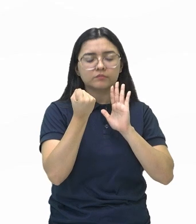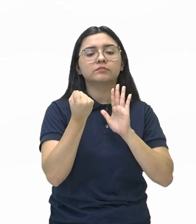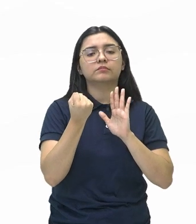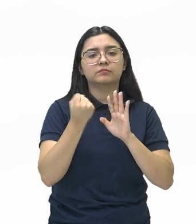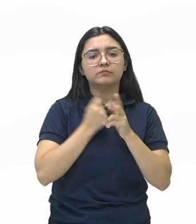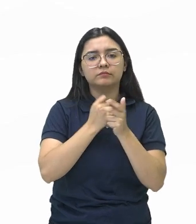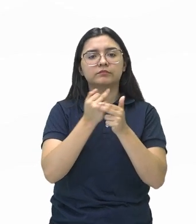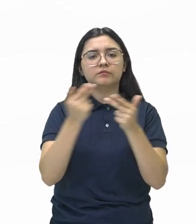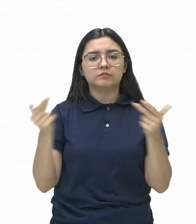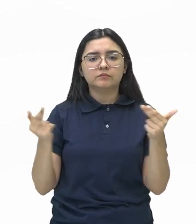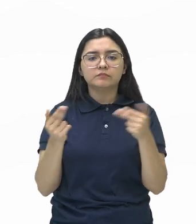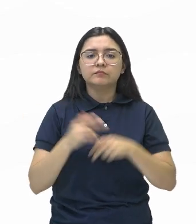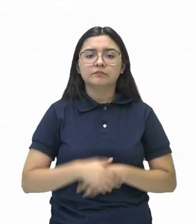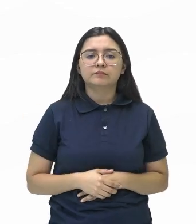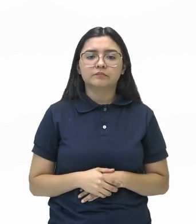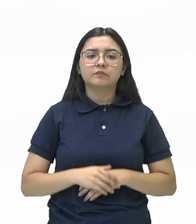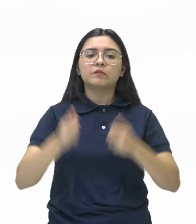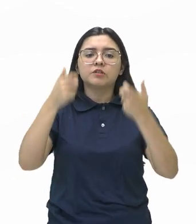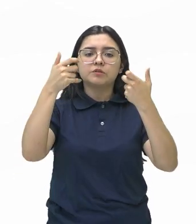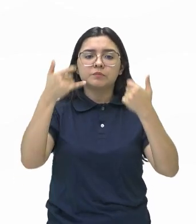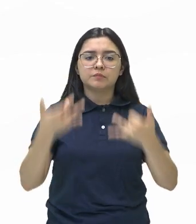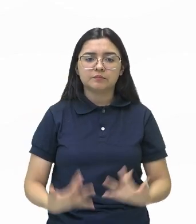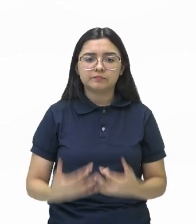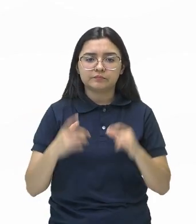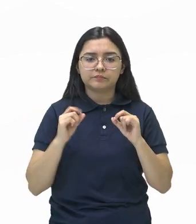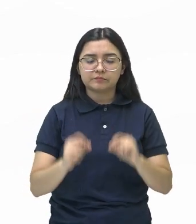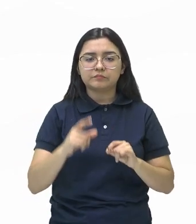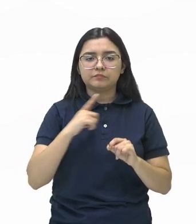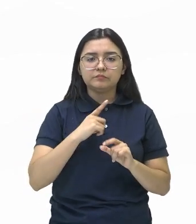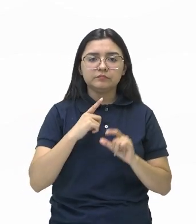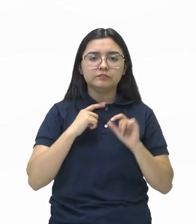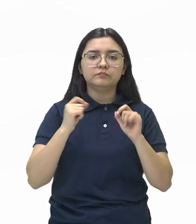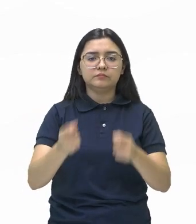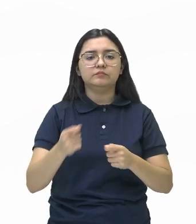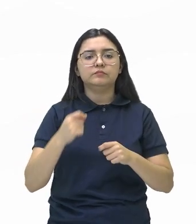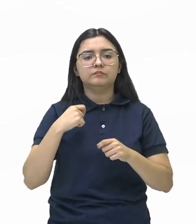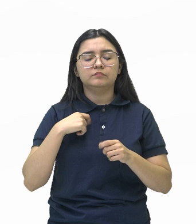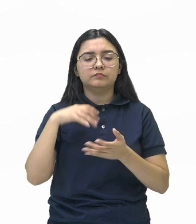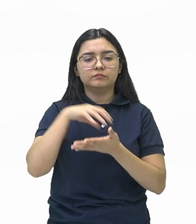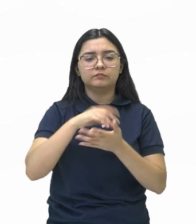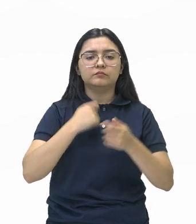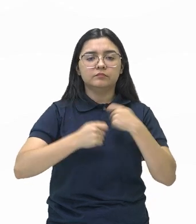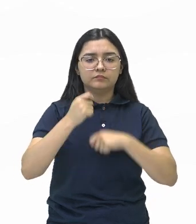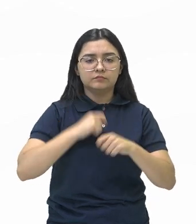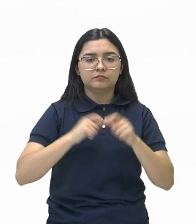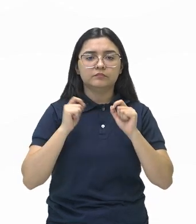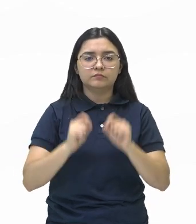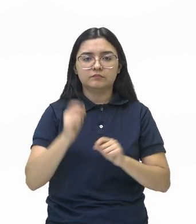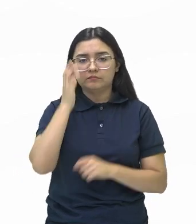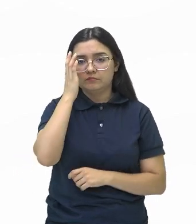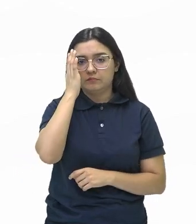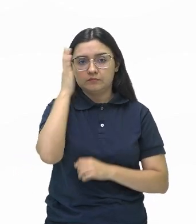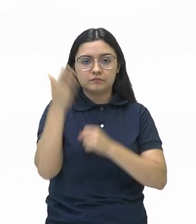muitas coisas, vai dizer então que a ordem econômica fundada na valorização do trabalho humano,